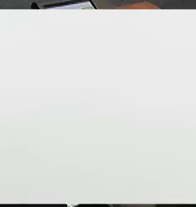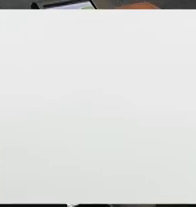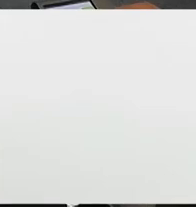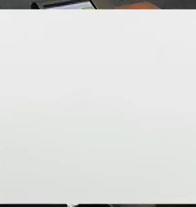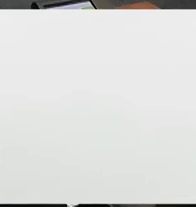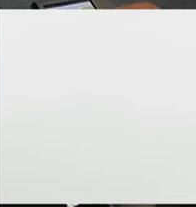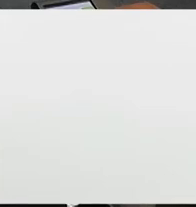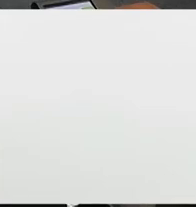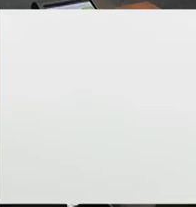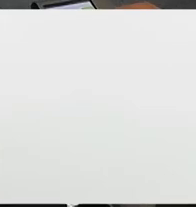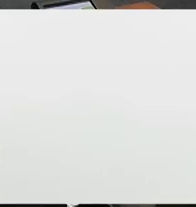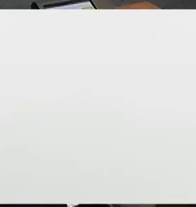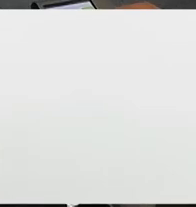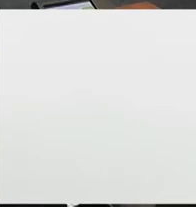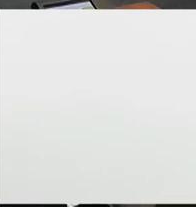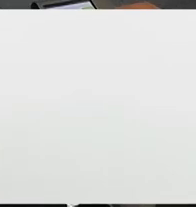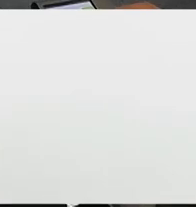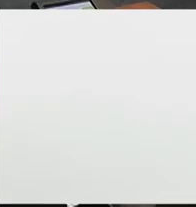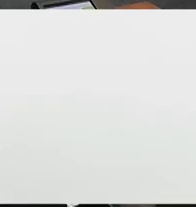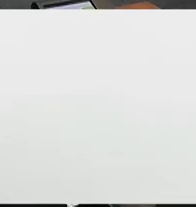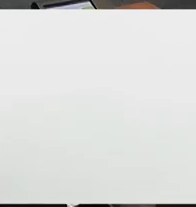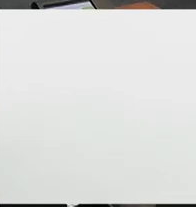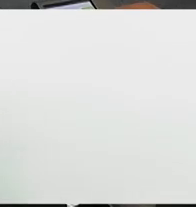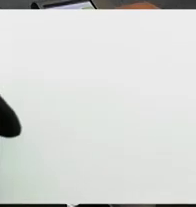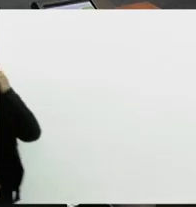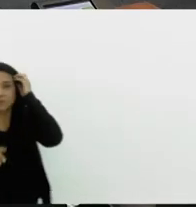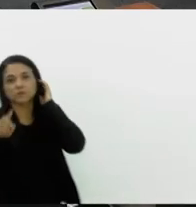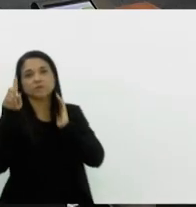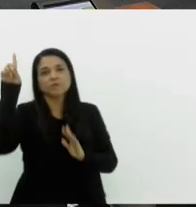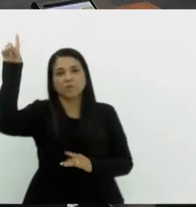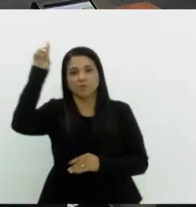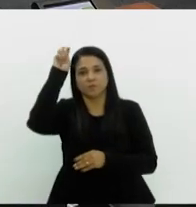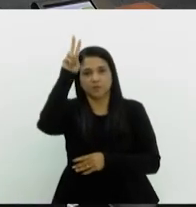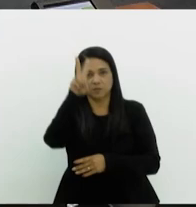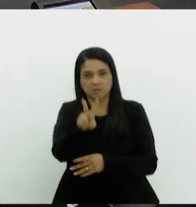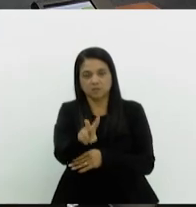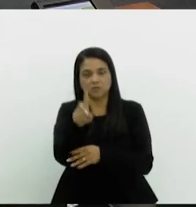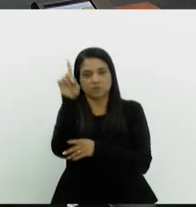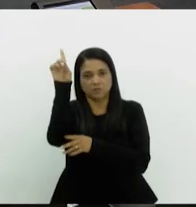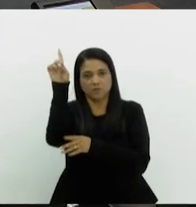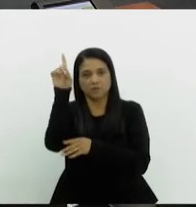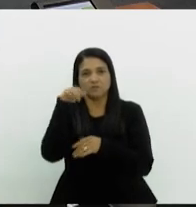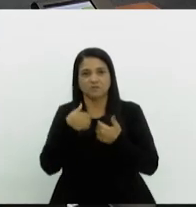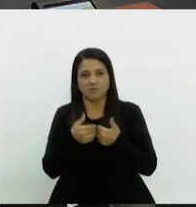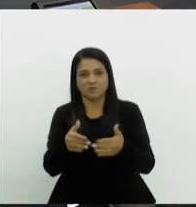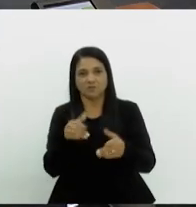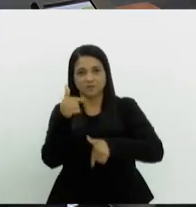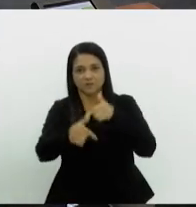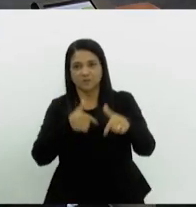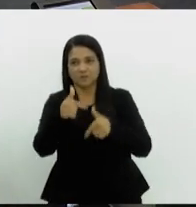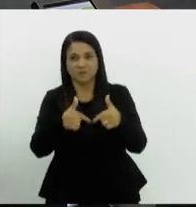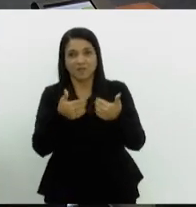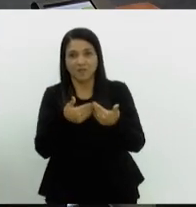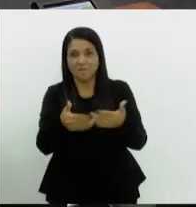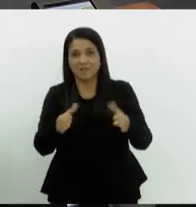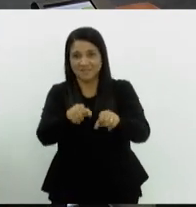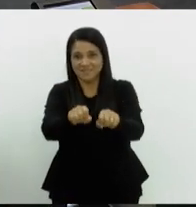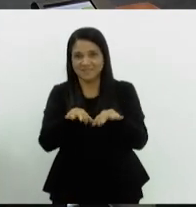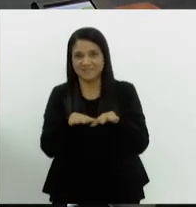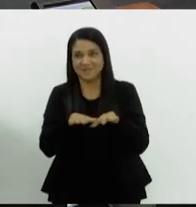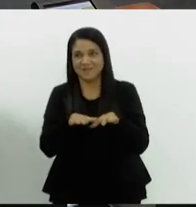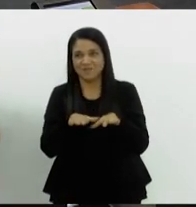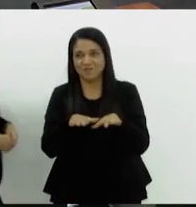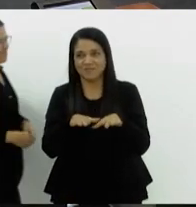vendo um número legal. E sobre a proteção de Deus, iniciamos nosso trabalho. Está aberta a sessão. A